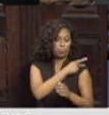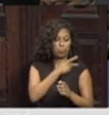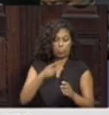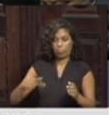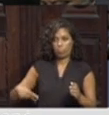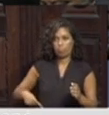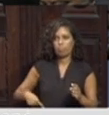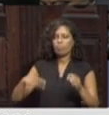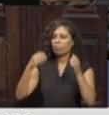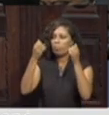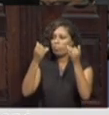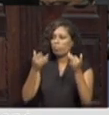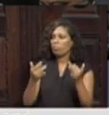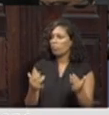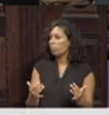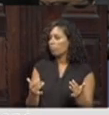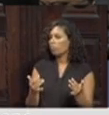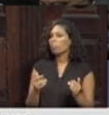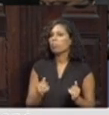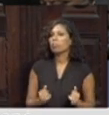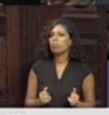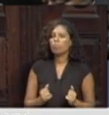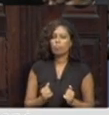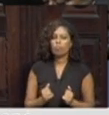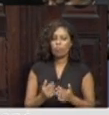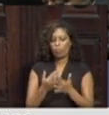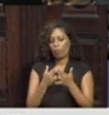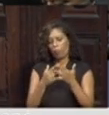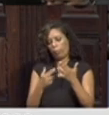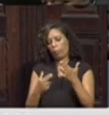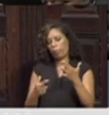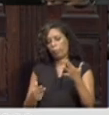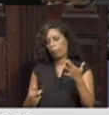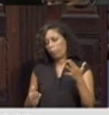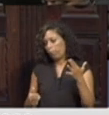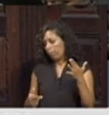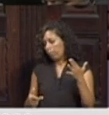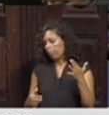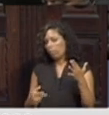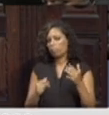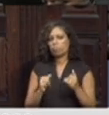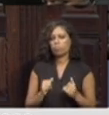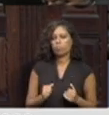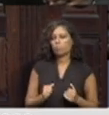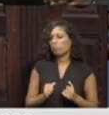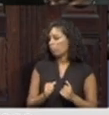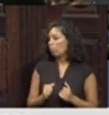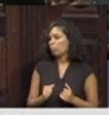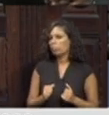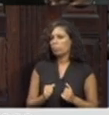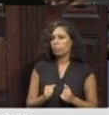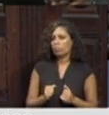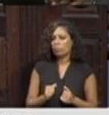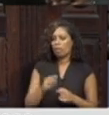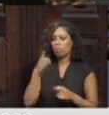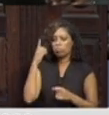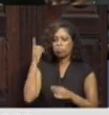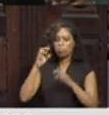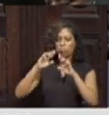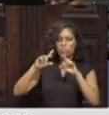direitos humanos e cidadania, favorável. De orçamento, finanças, fiscalização financeira e controle, favorável. Deputados Bernardo Rossi, Dica, Marcelo Freixo, Conte